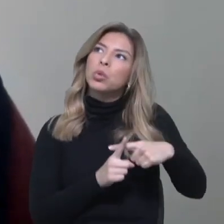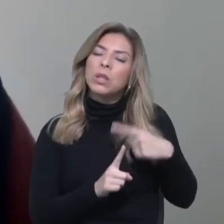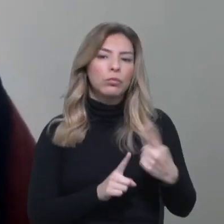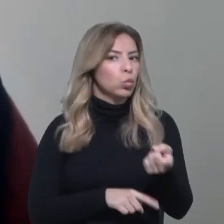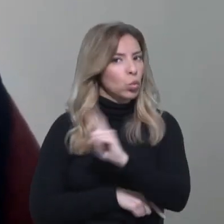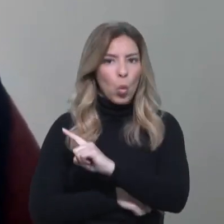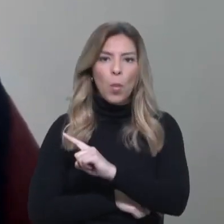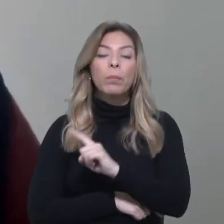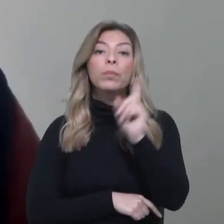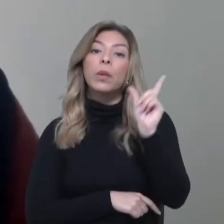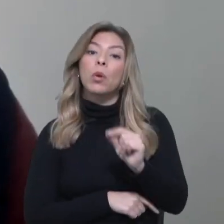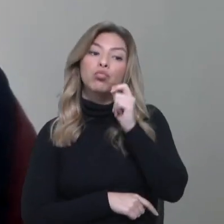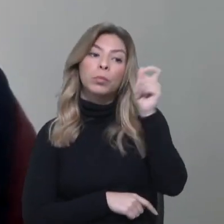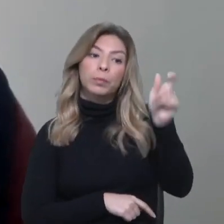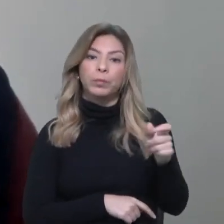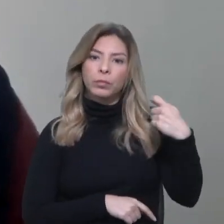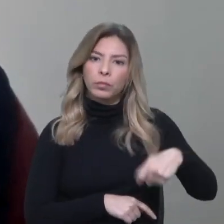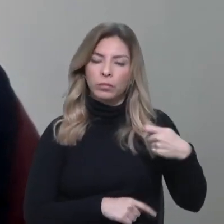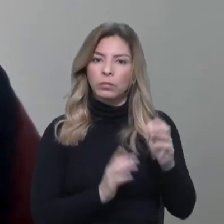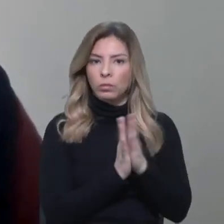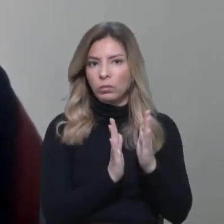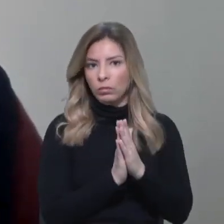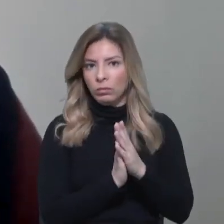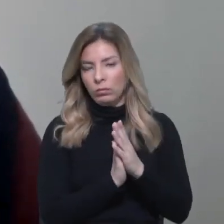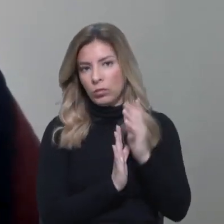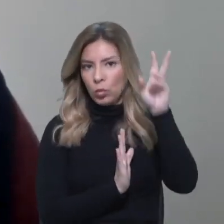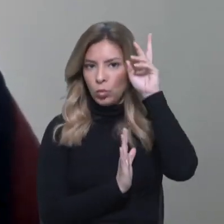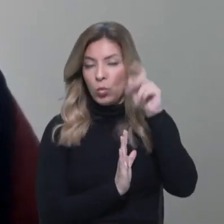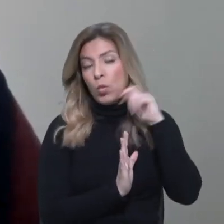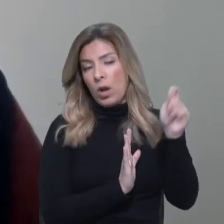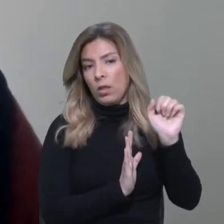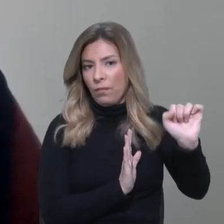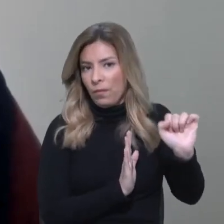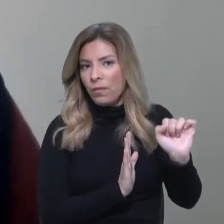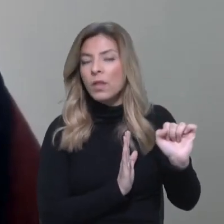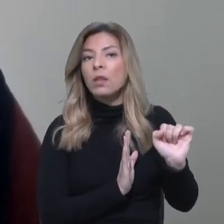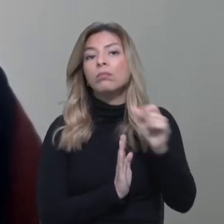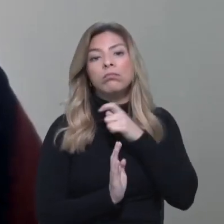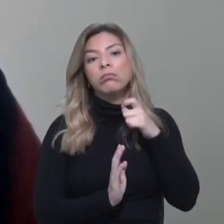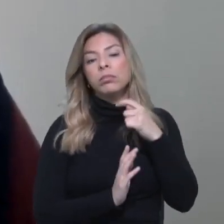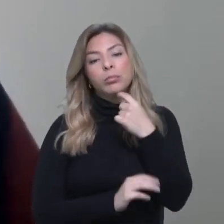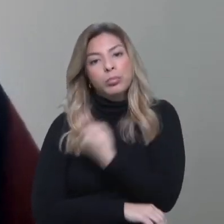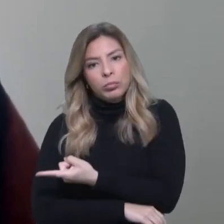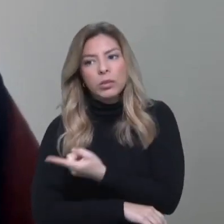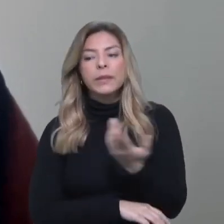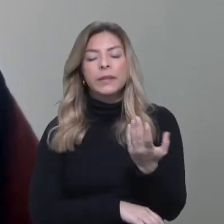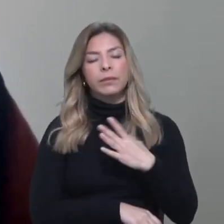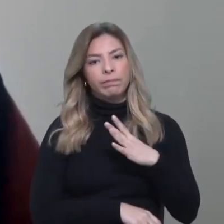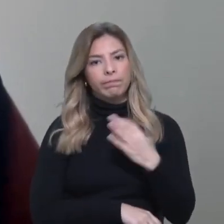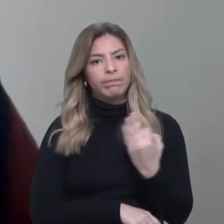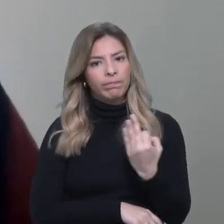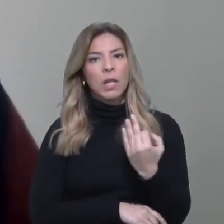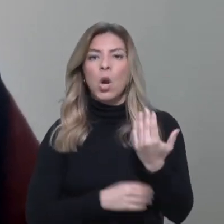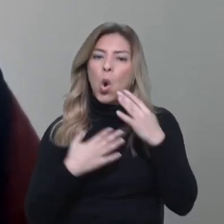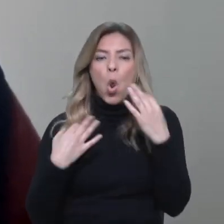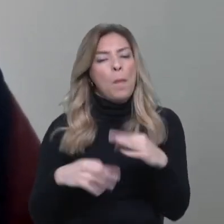presidente da Conferência Episcopal Ucraniana também o sublinha, mas encara naturalmente como natural a posição